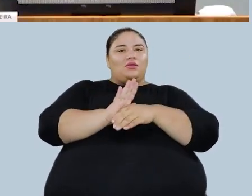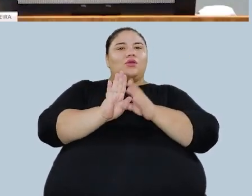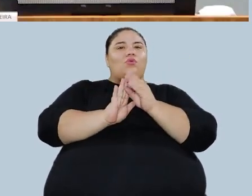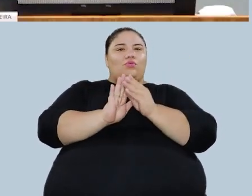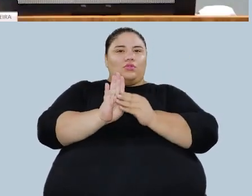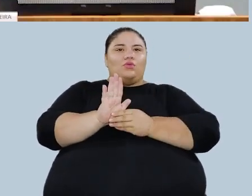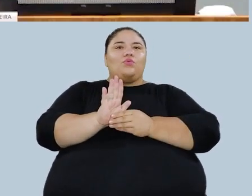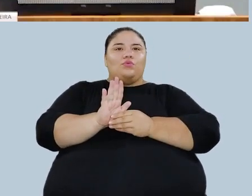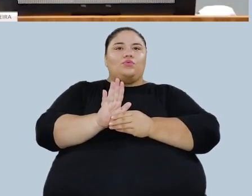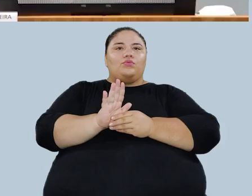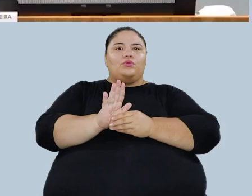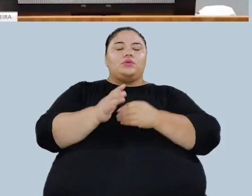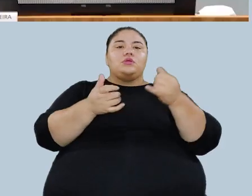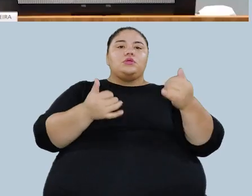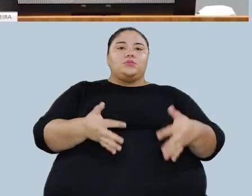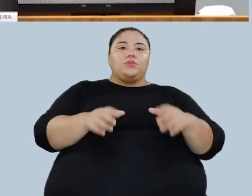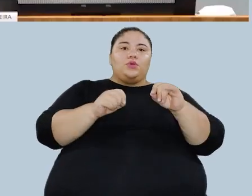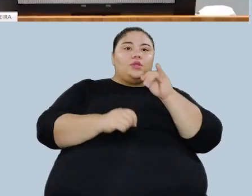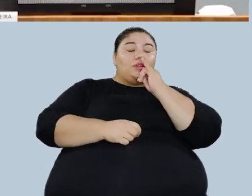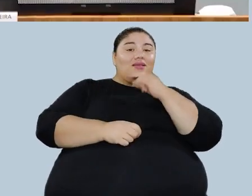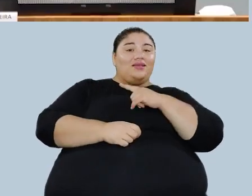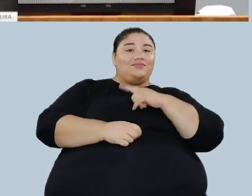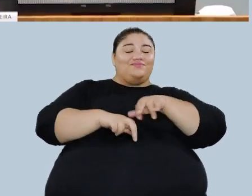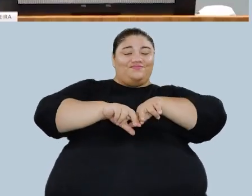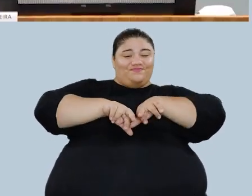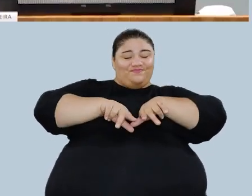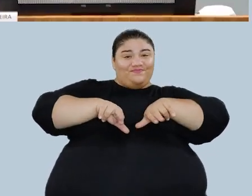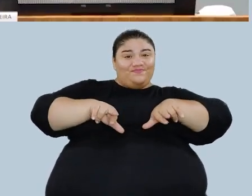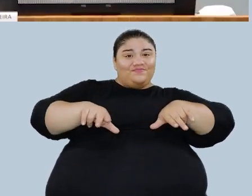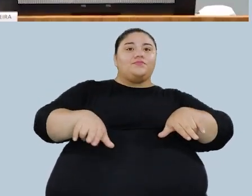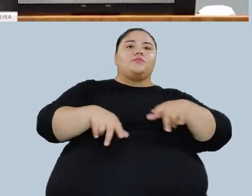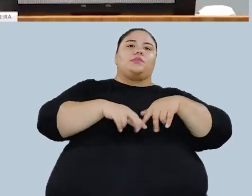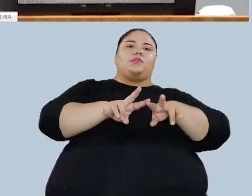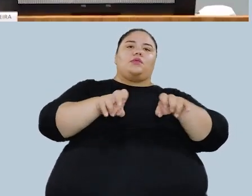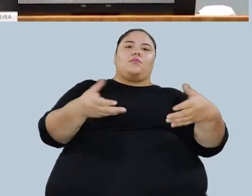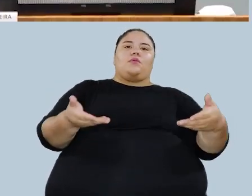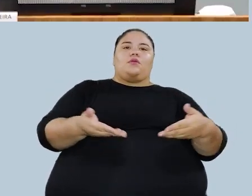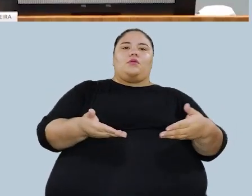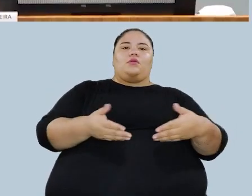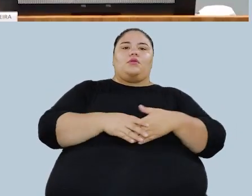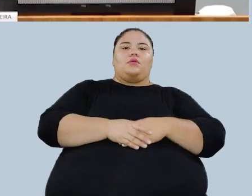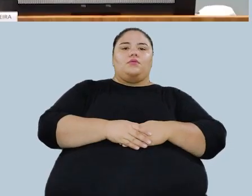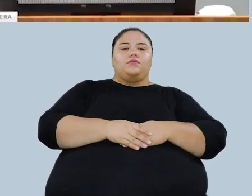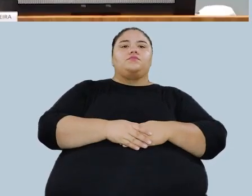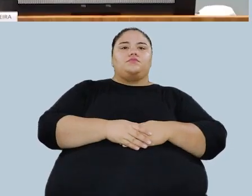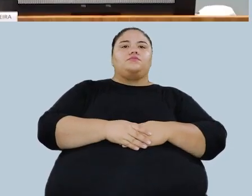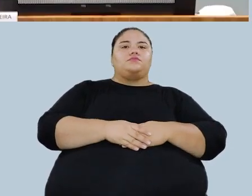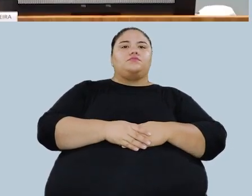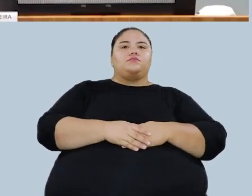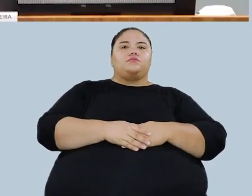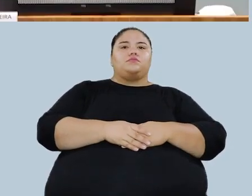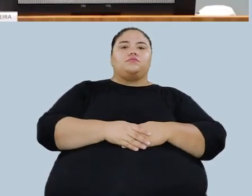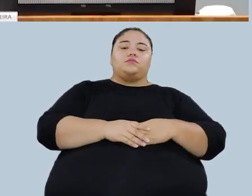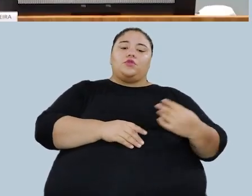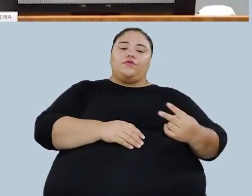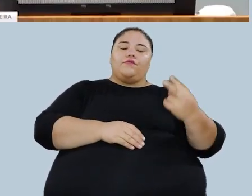conteúdo, faz ver que há uma série de temas aqui pertinentes